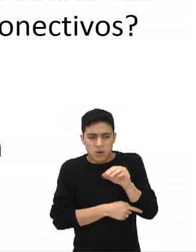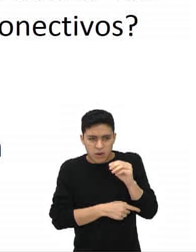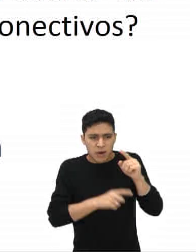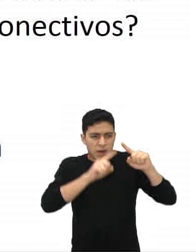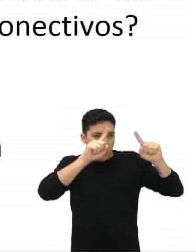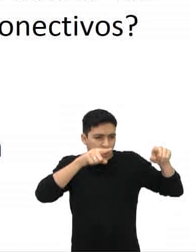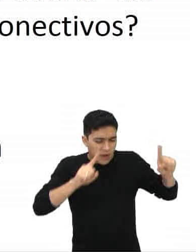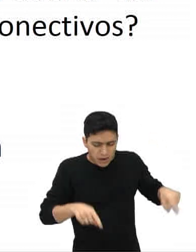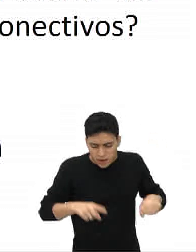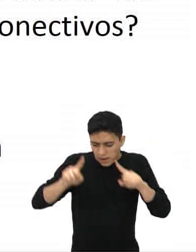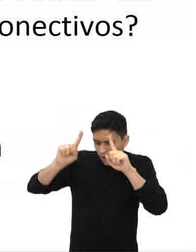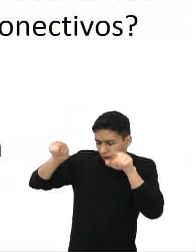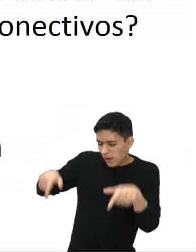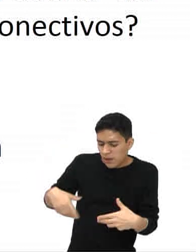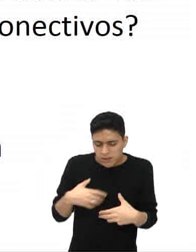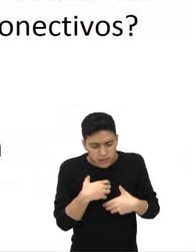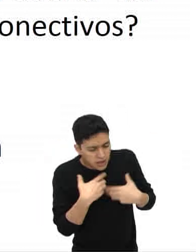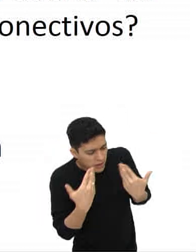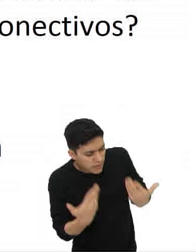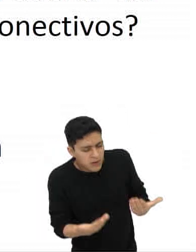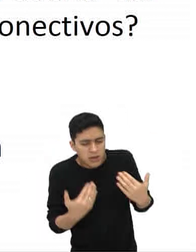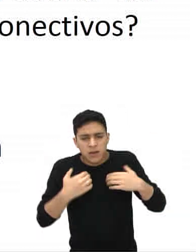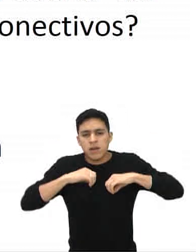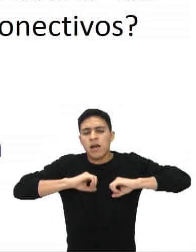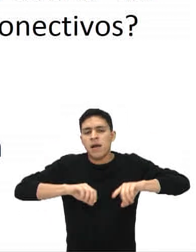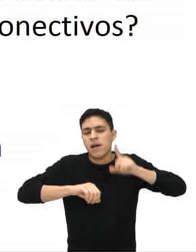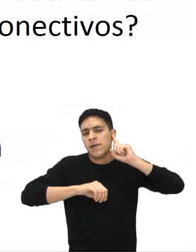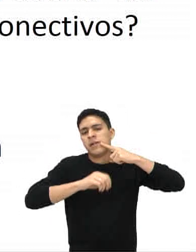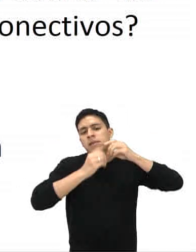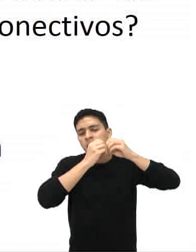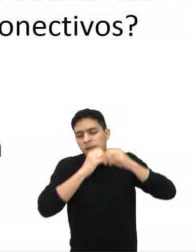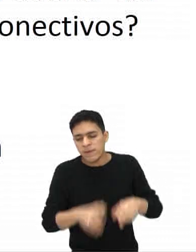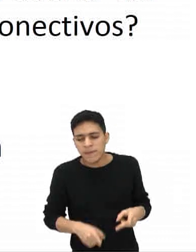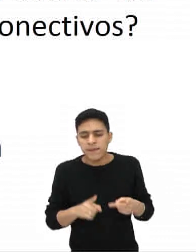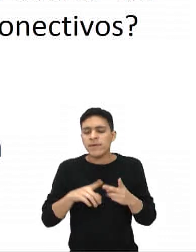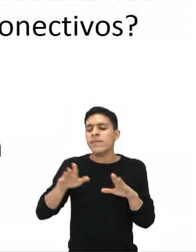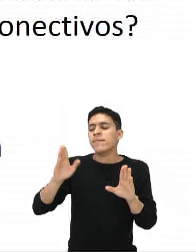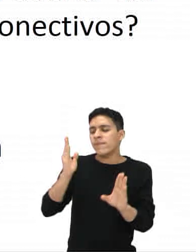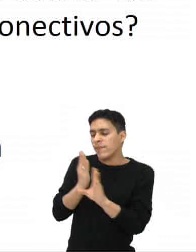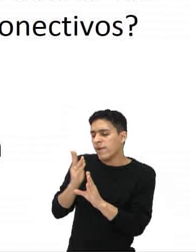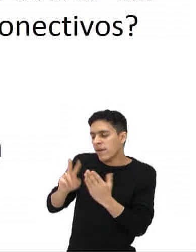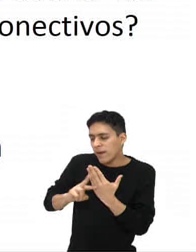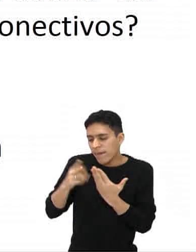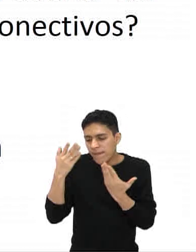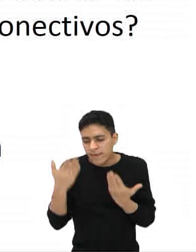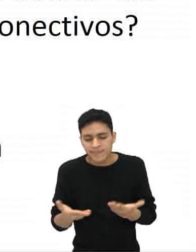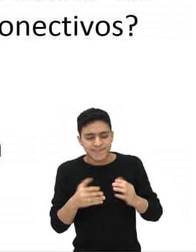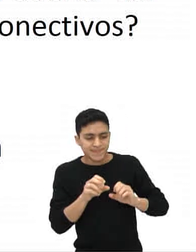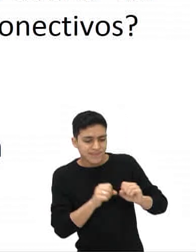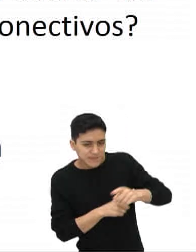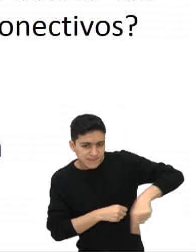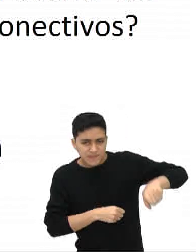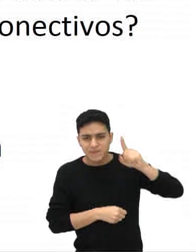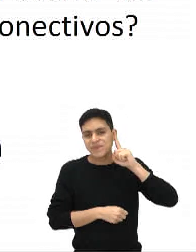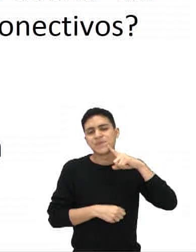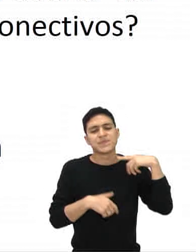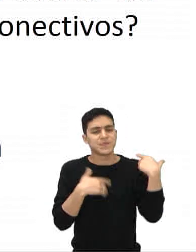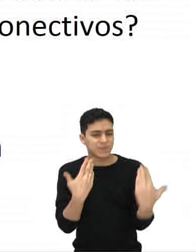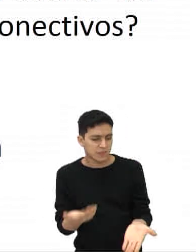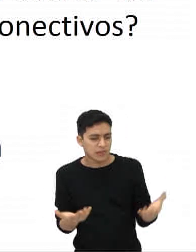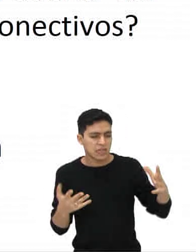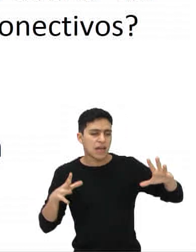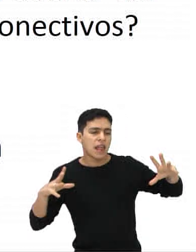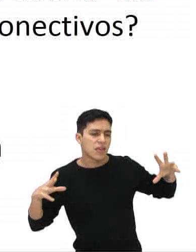maneira, a formação educacional dos surdos é prejudicada, né? Em consequência, a formação educacional dos surdos, tá?